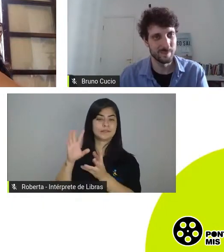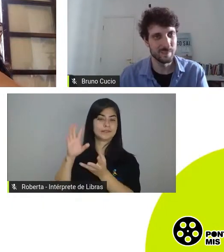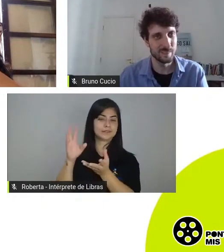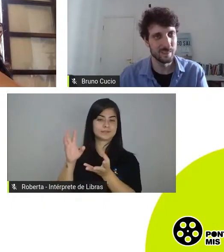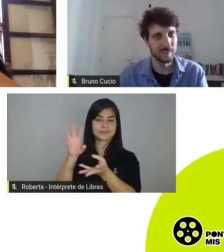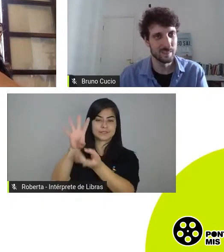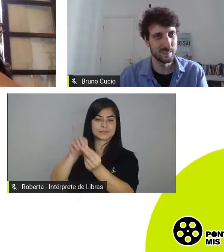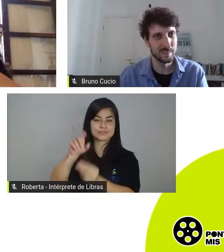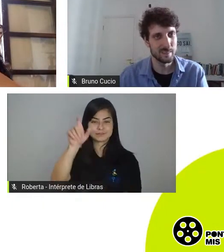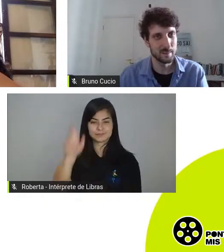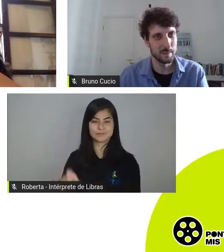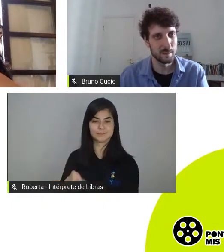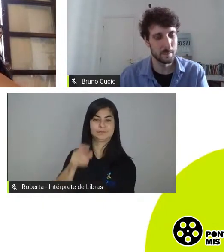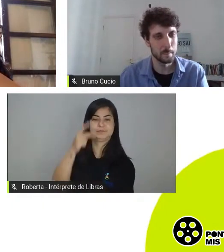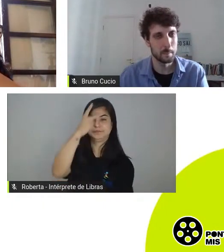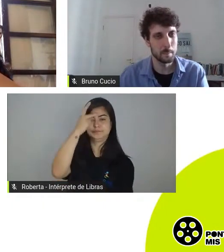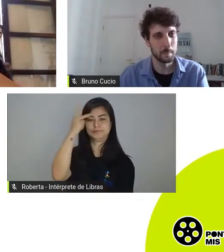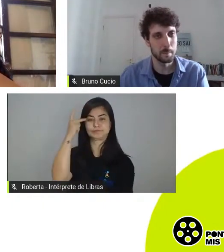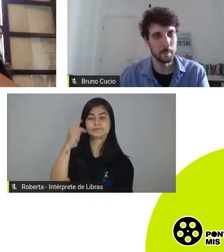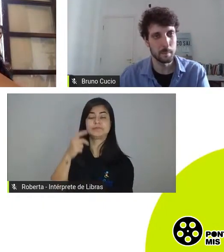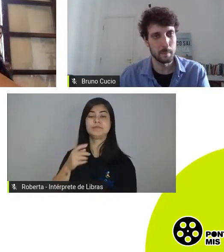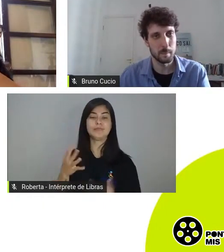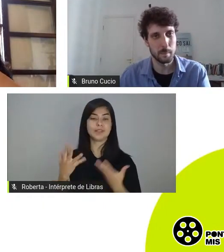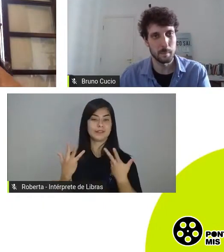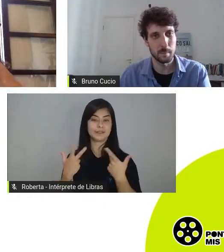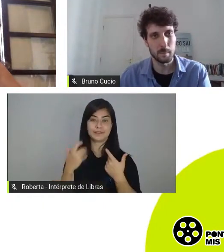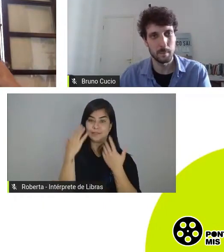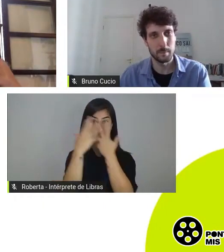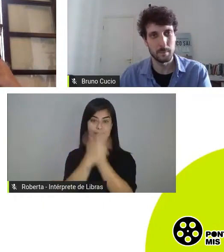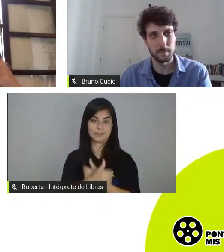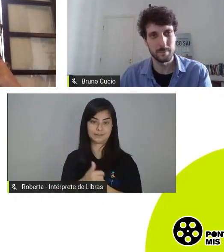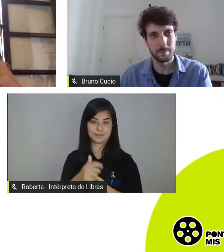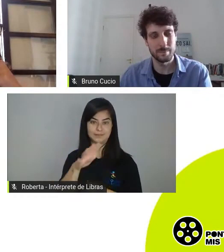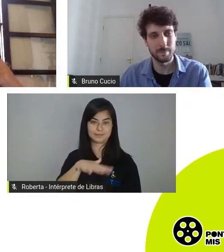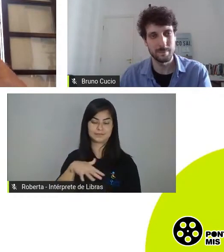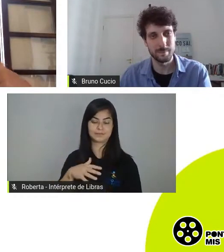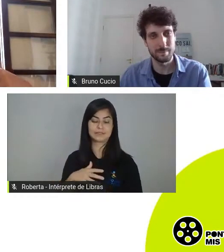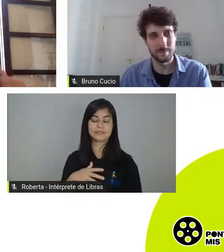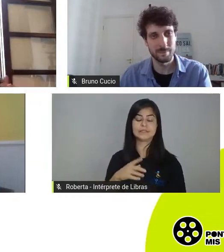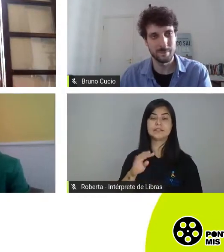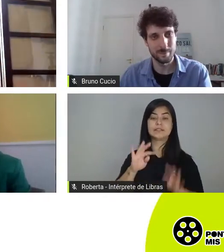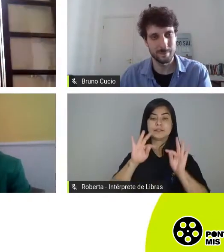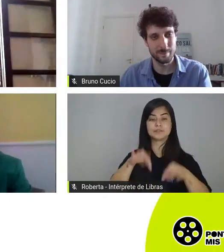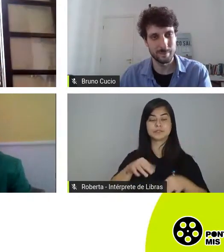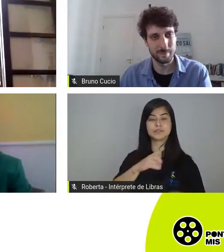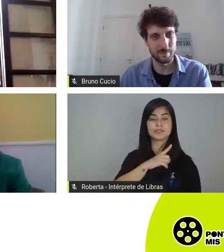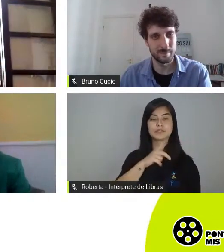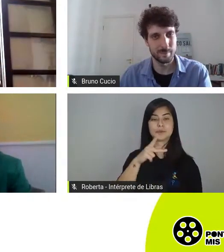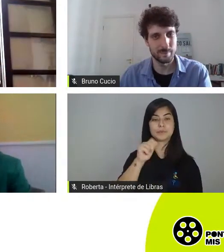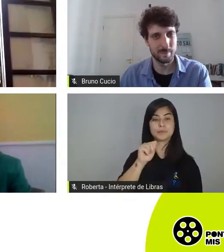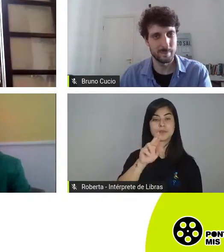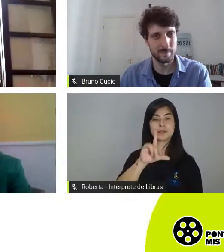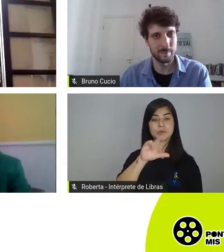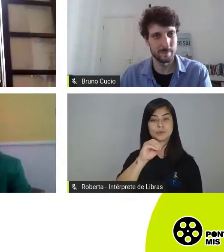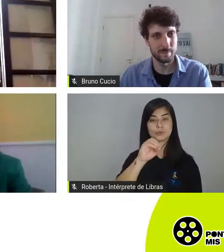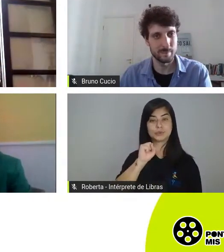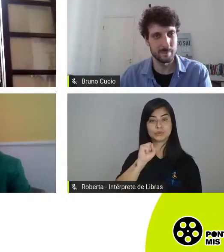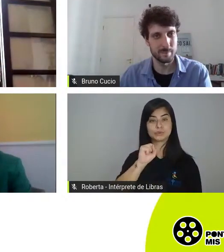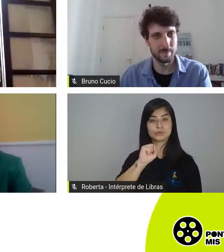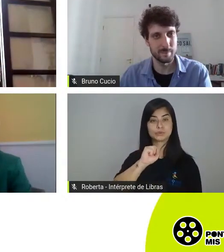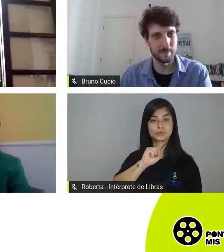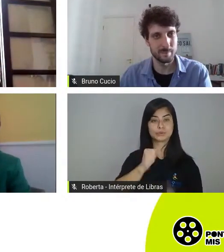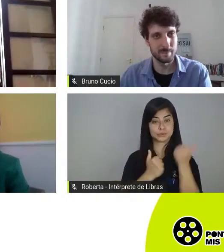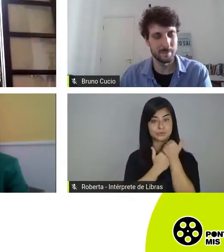personagem. Então, é muito emocionante aquela cena, é bonita. E o final, quando tem o Paulo José indo embora, de costas, deixando uma